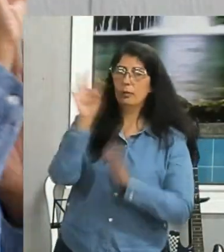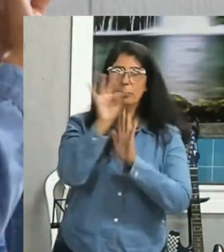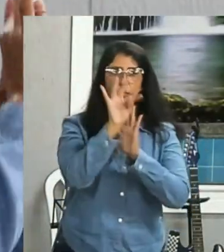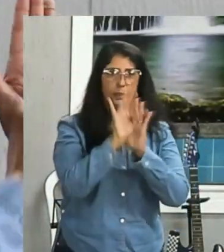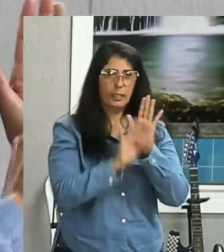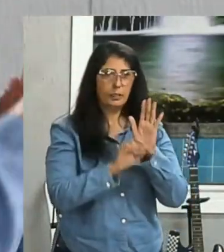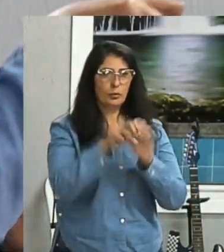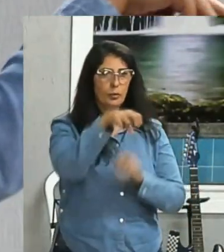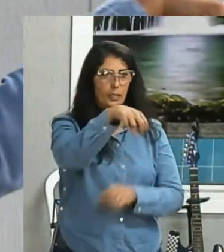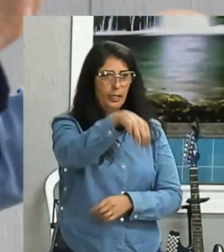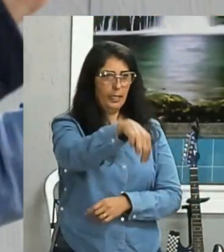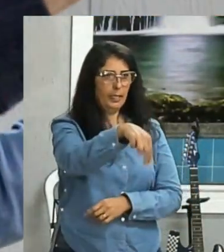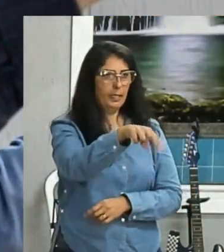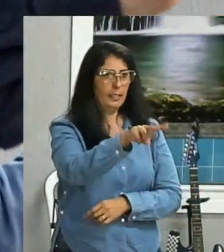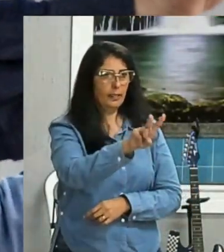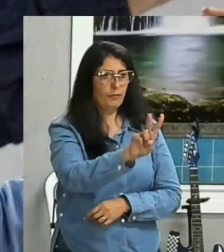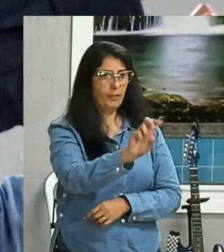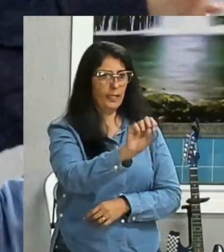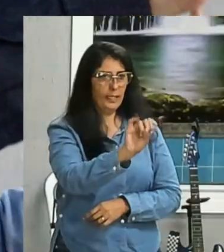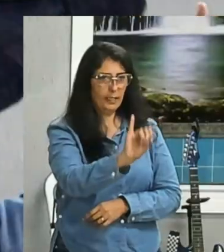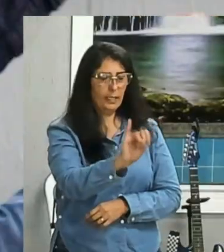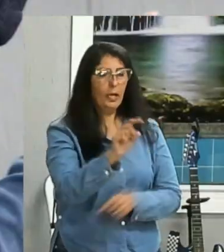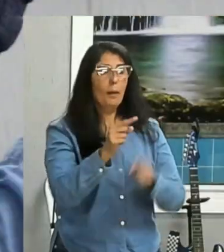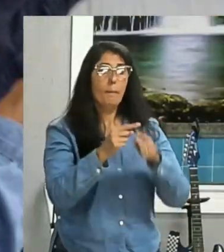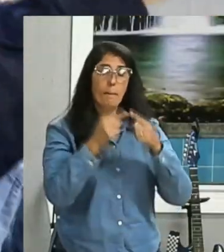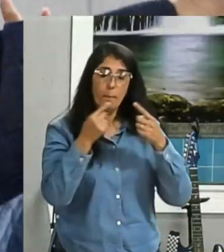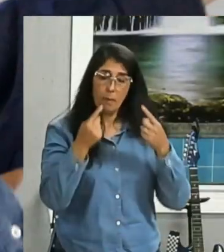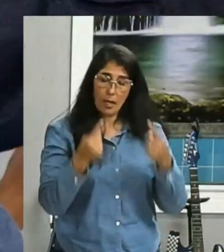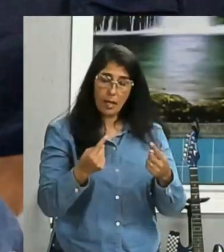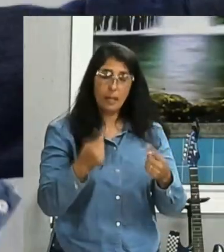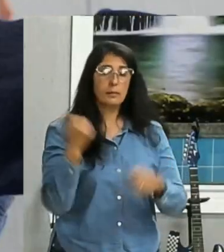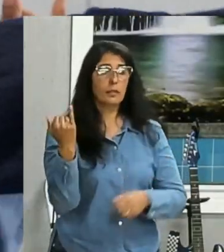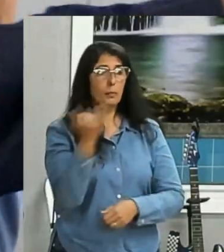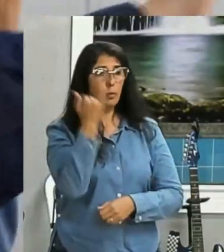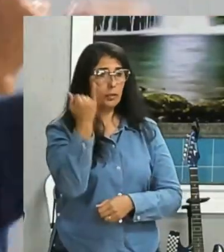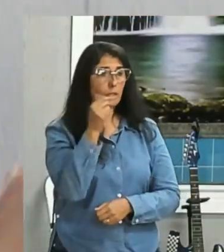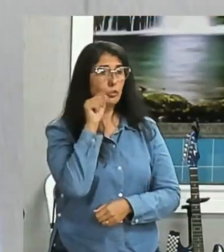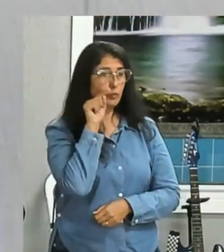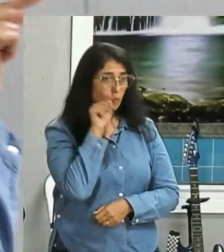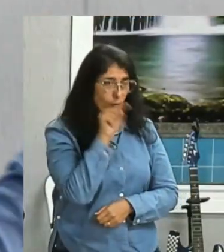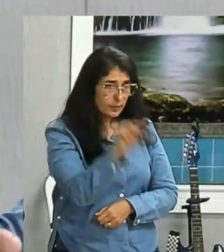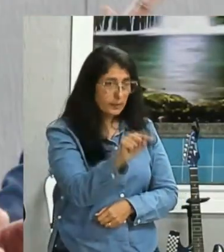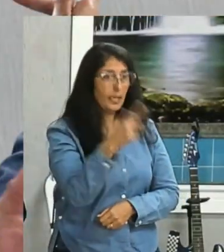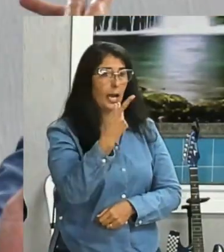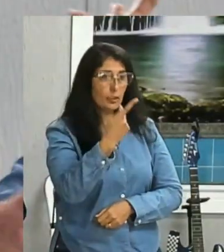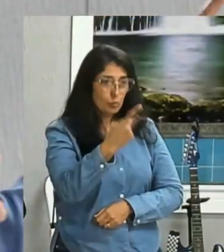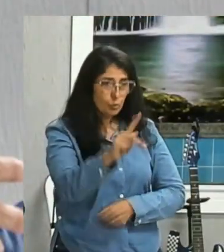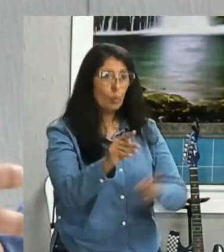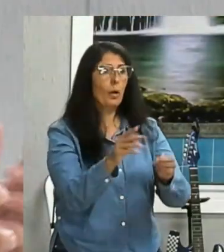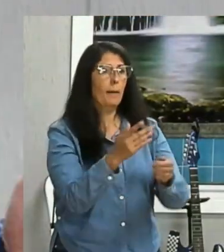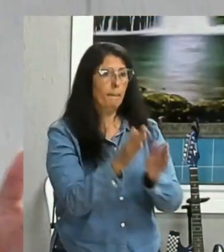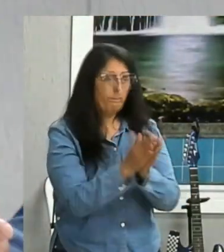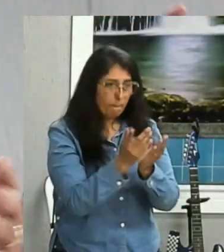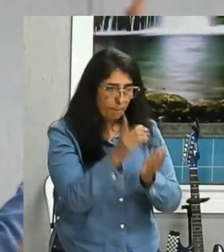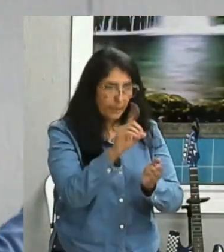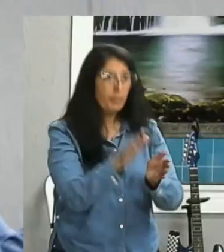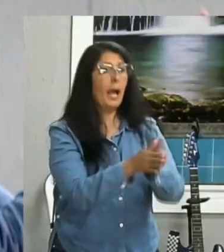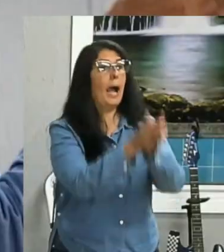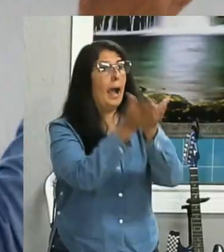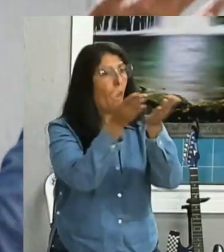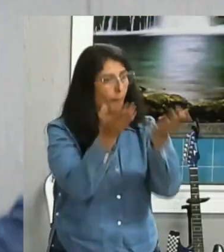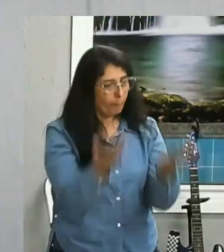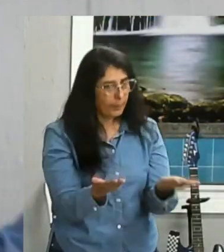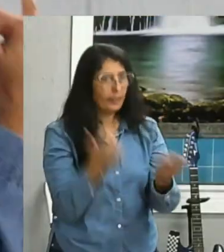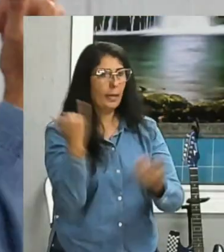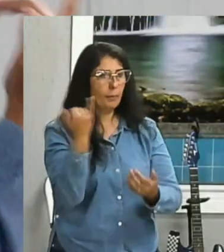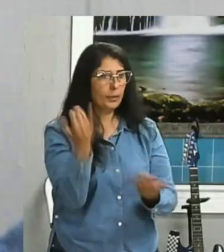NVI na tela, mas é importante você acompanhar na sua versão. As versões